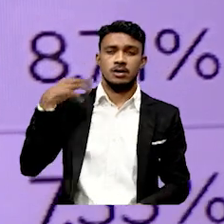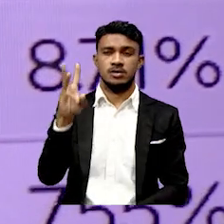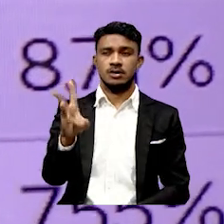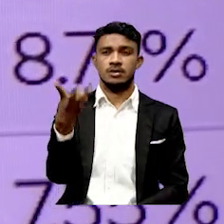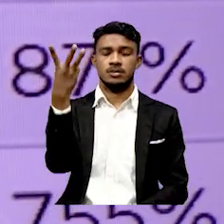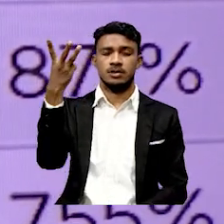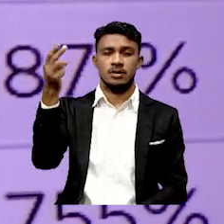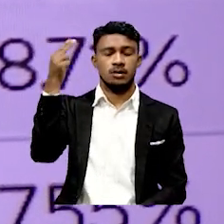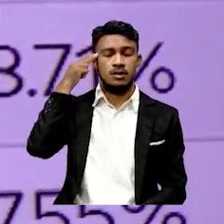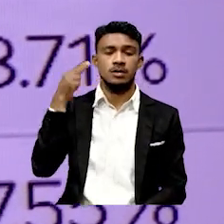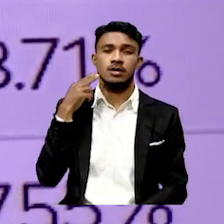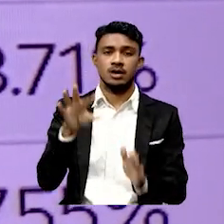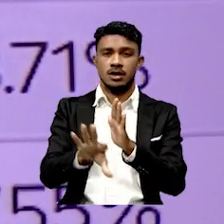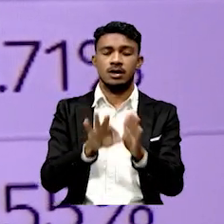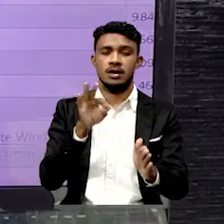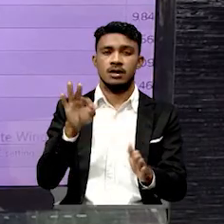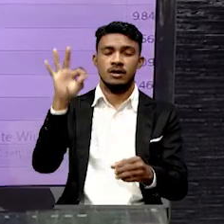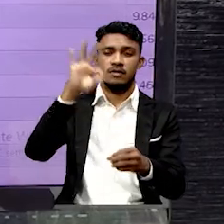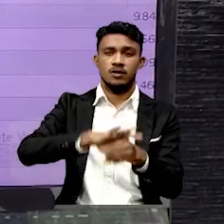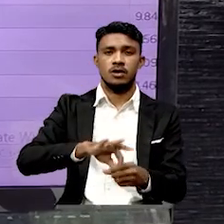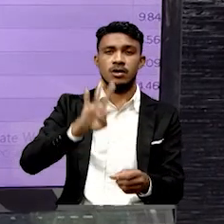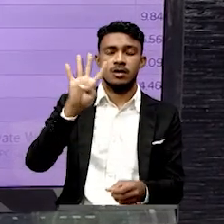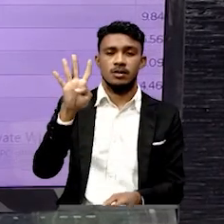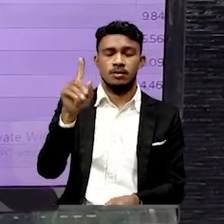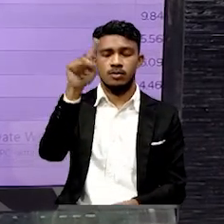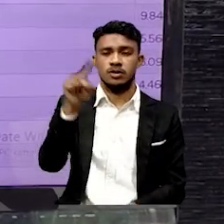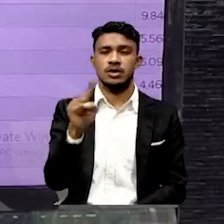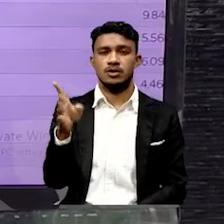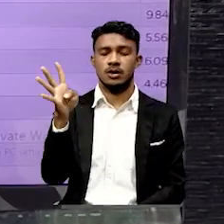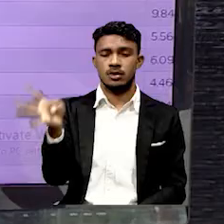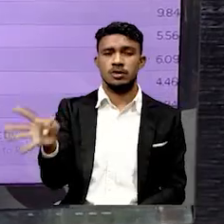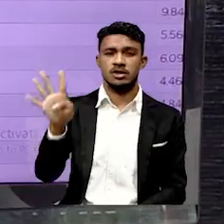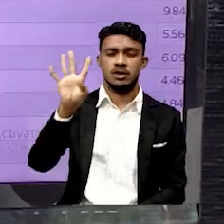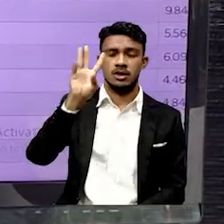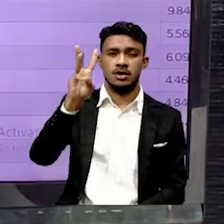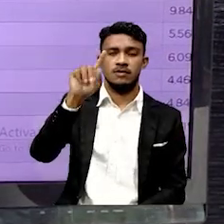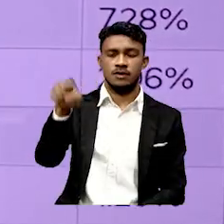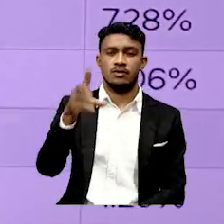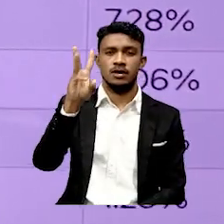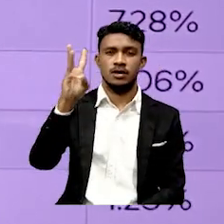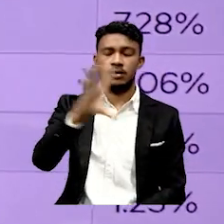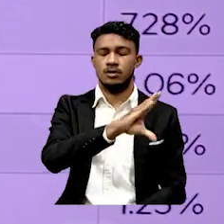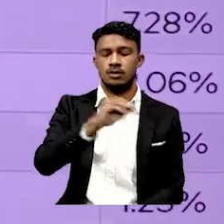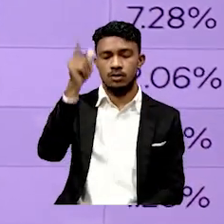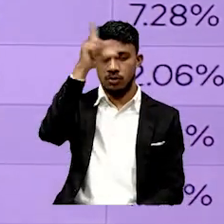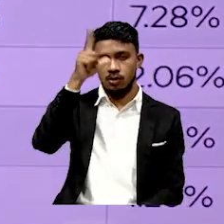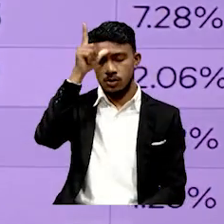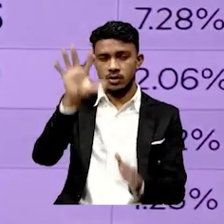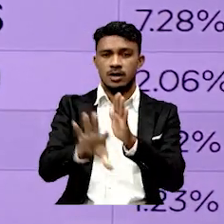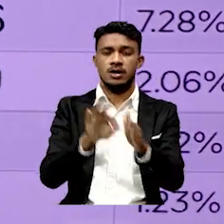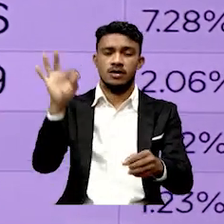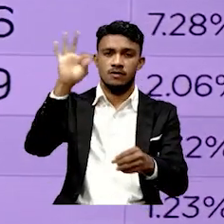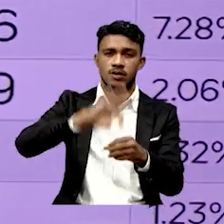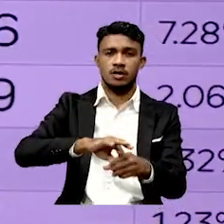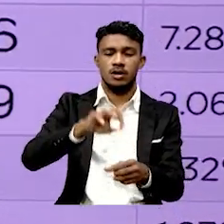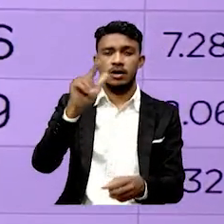José Ramos Horta hetan voto por cento hat nulu resing neng virgula neng, no Francisco Guterres Luolo hetan voto por cento